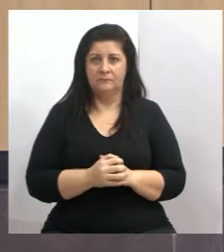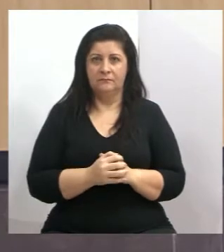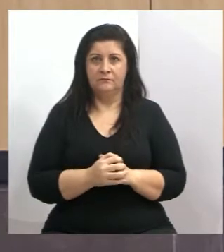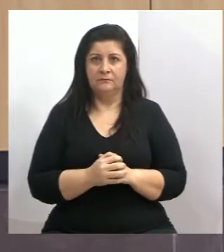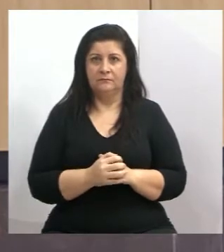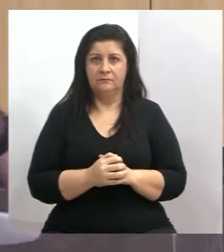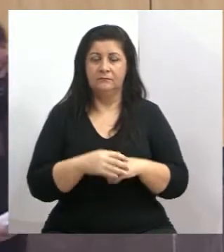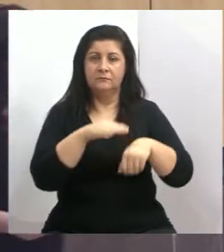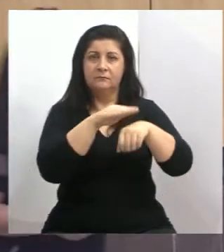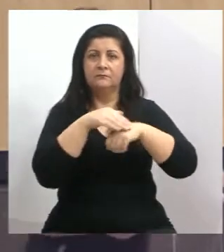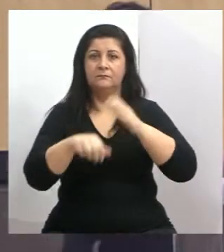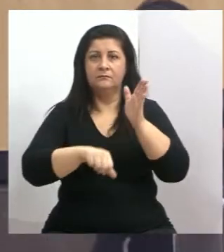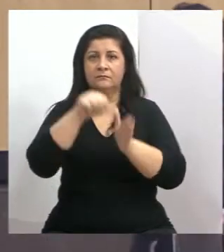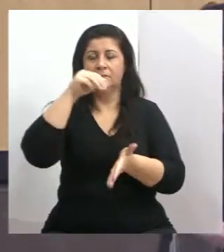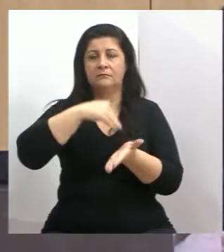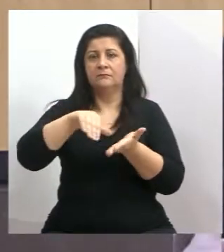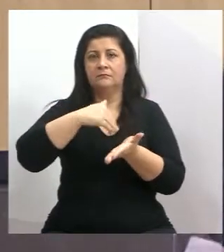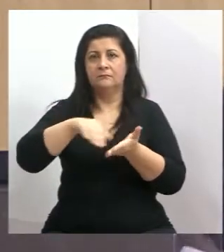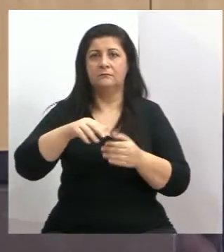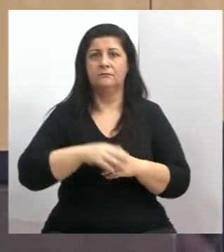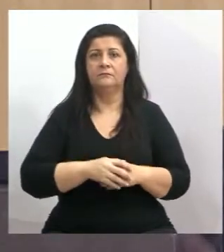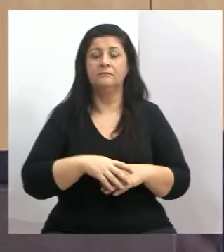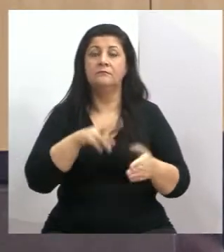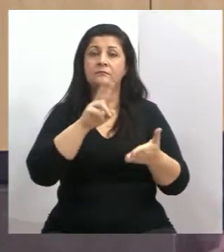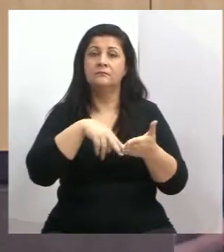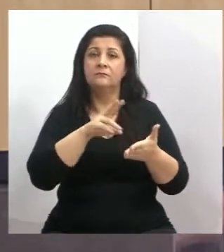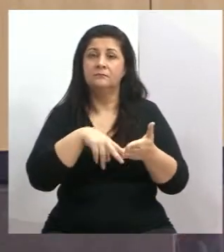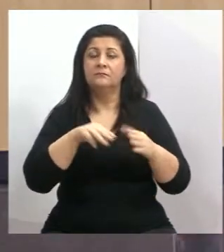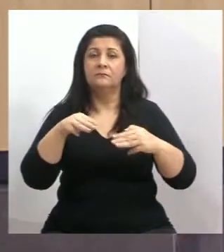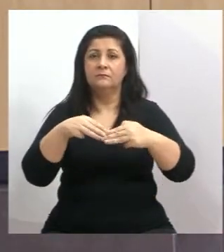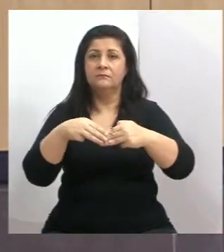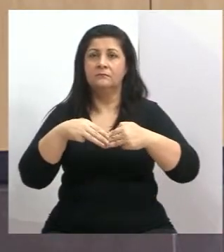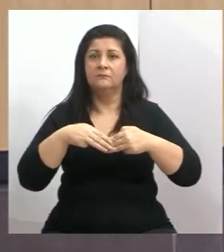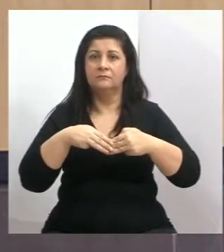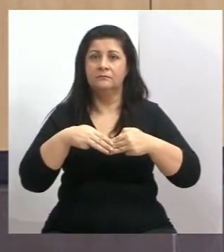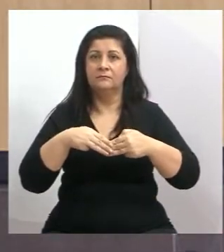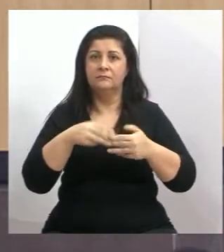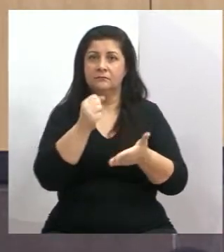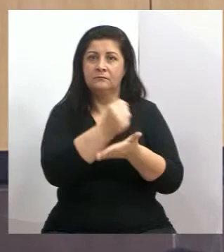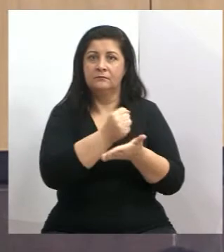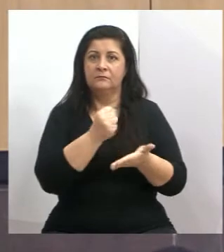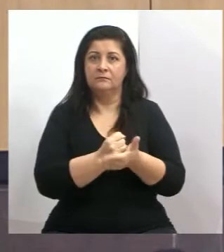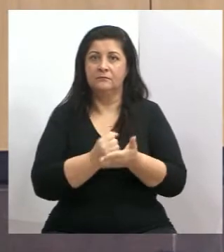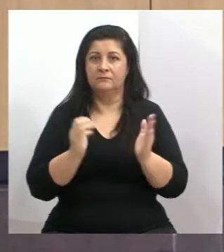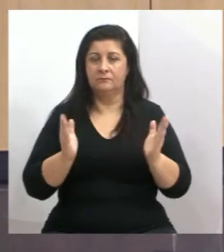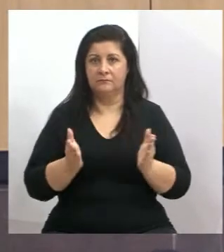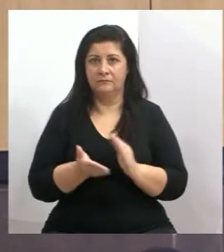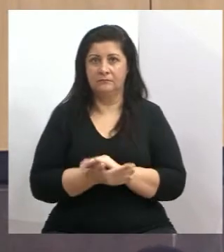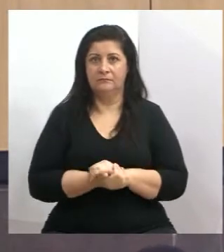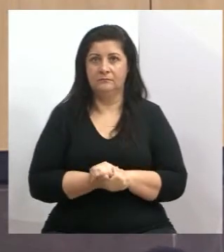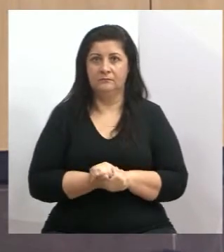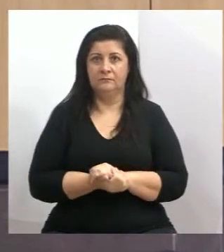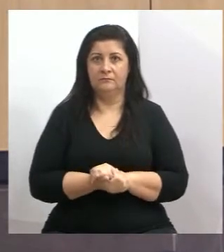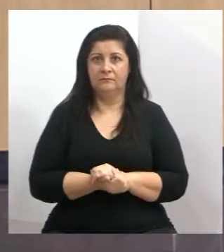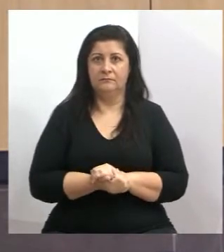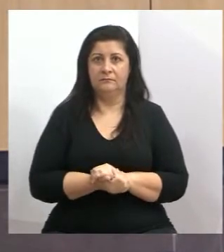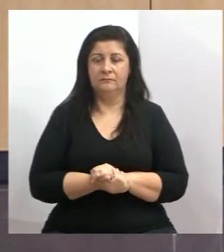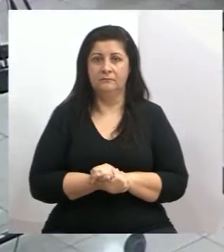Então solicitam o primeiro-secretário que faça a leitura da frente das moções protocolada para esta seção